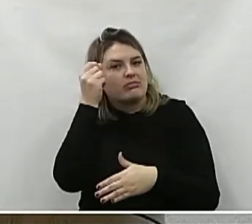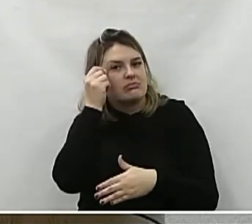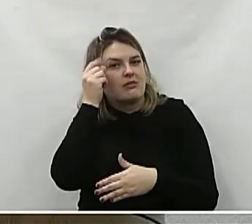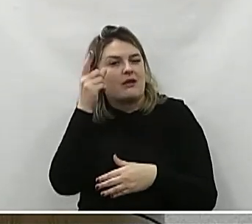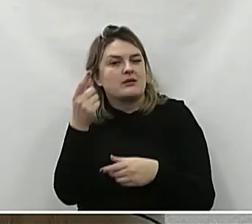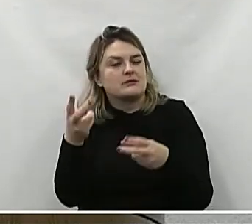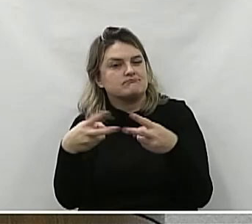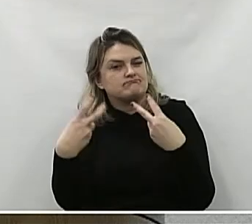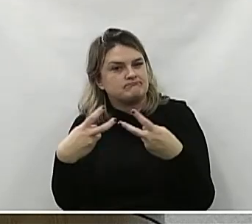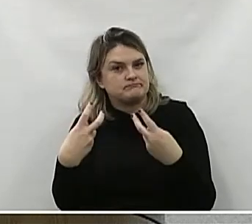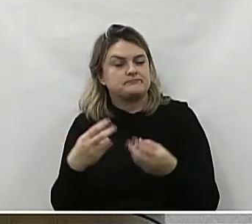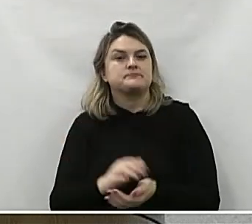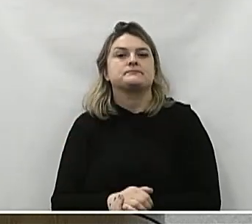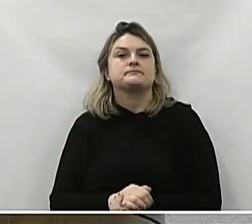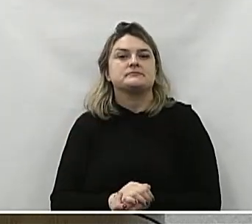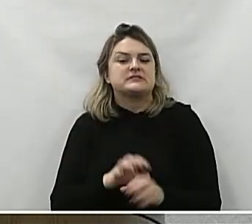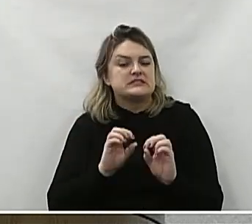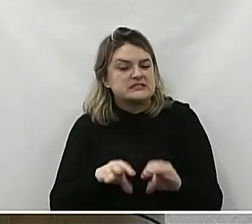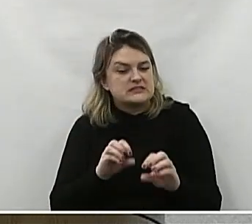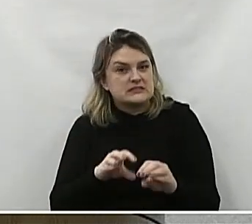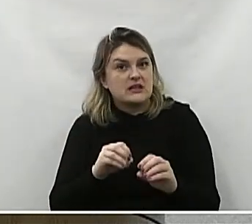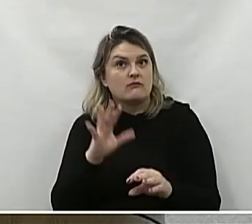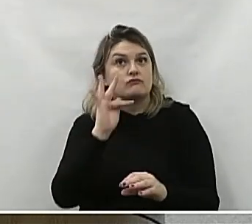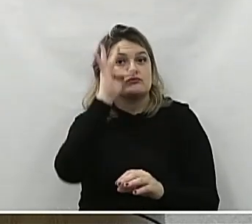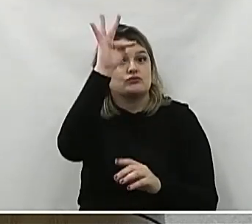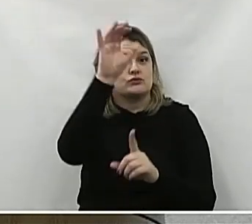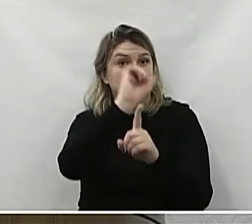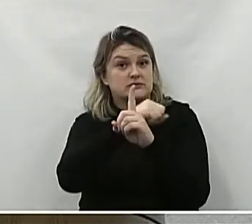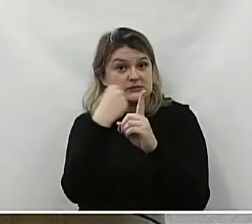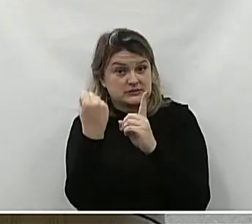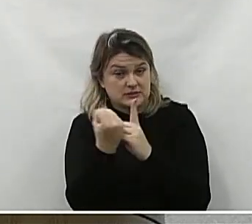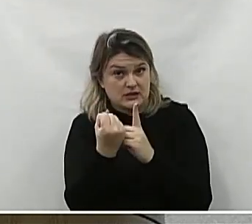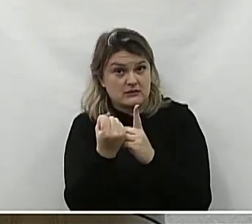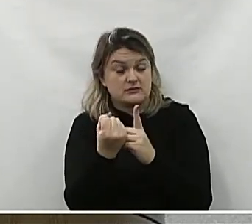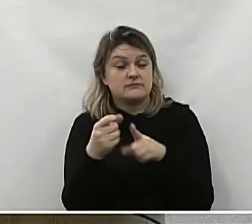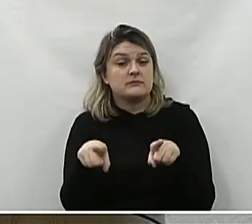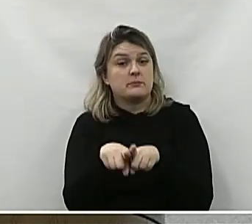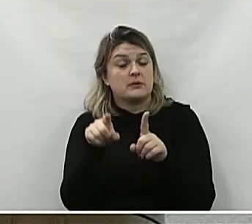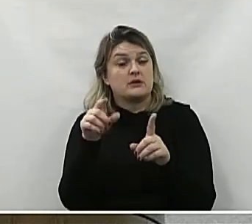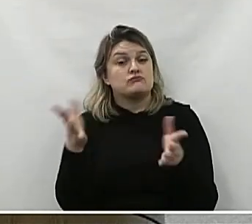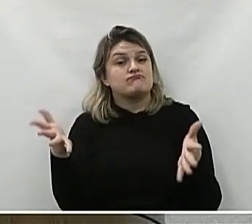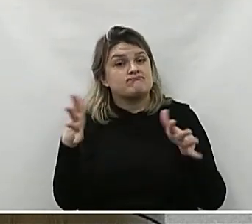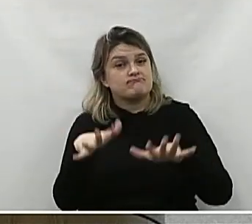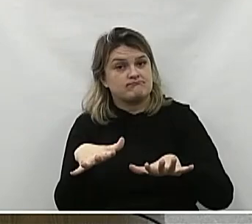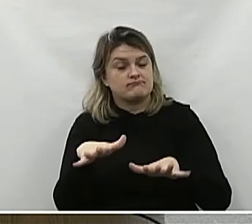preparação para a sociedade digital e inclusão social